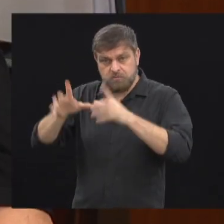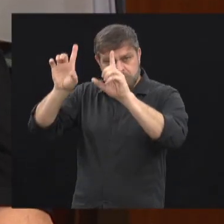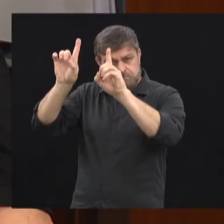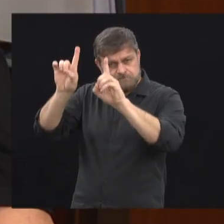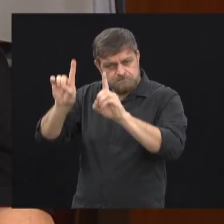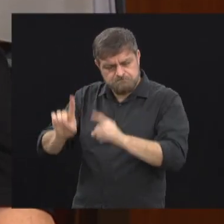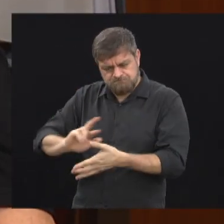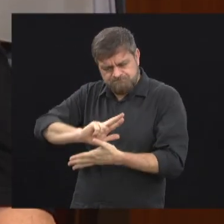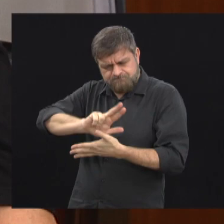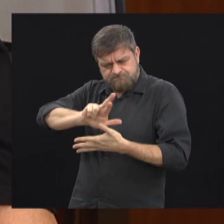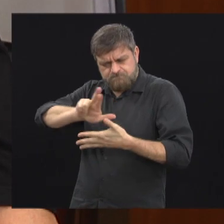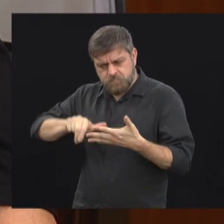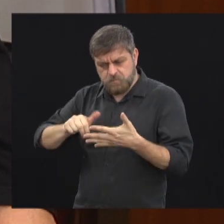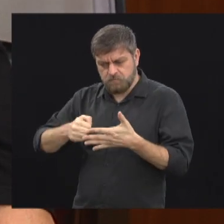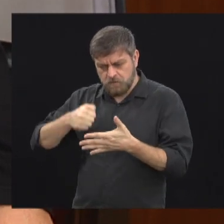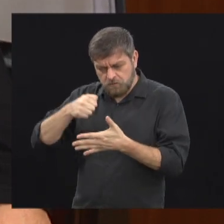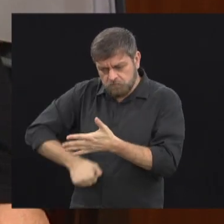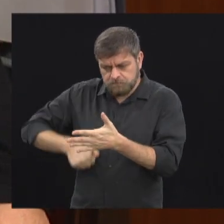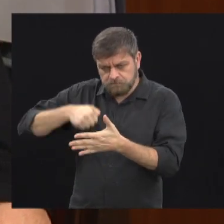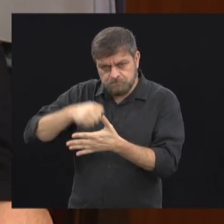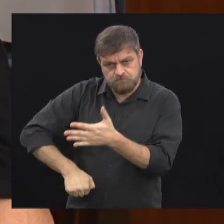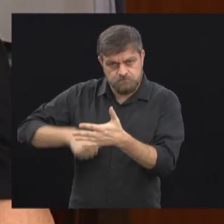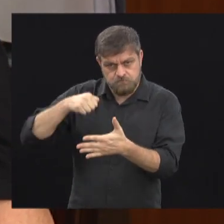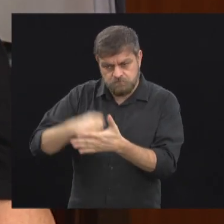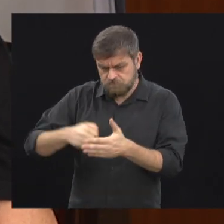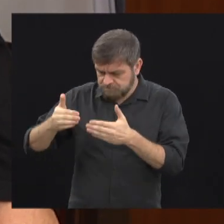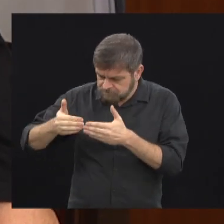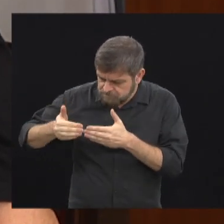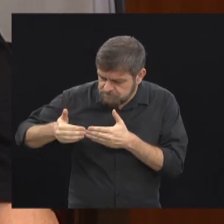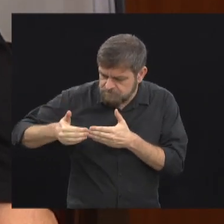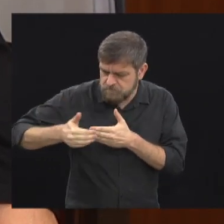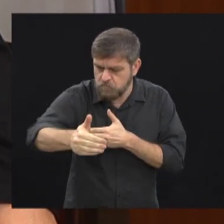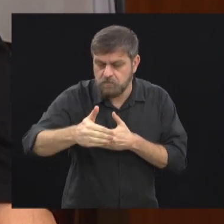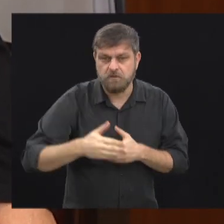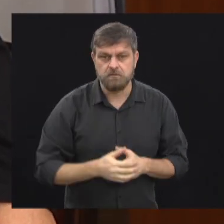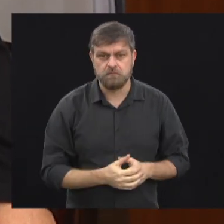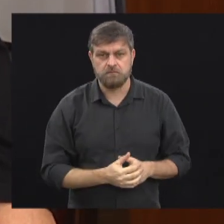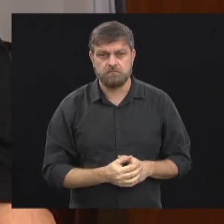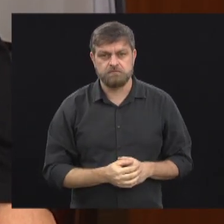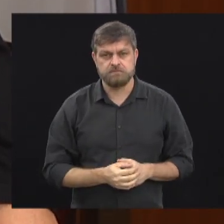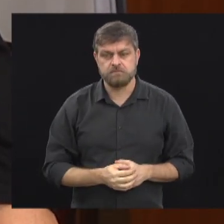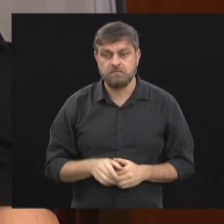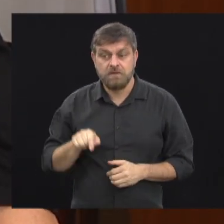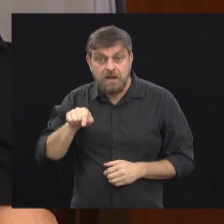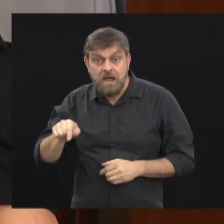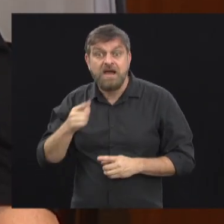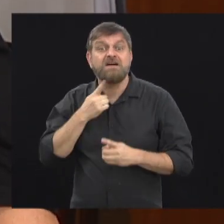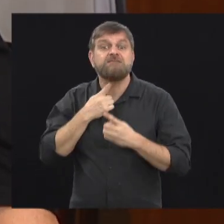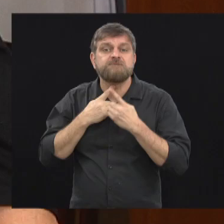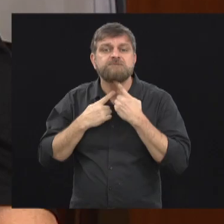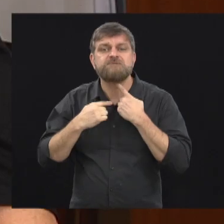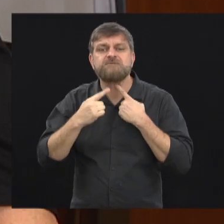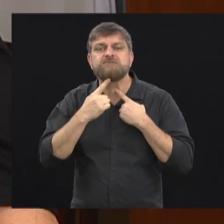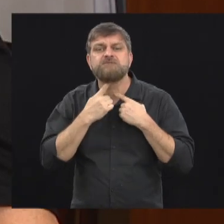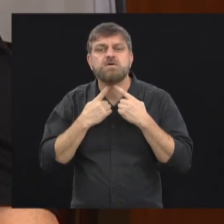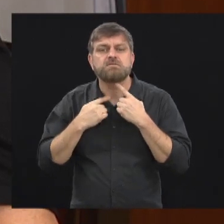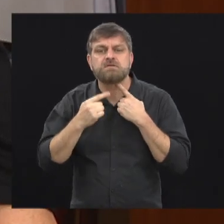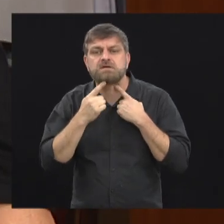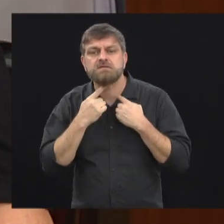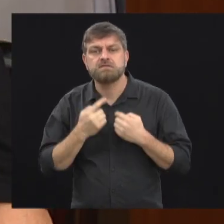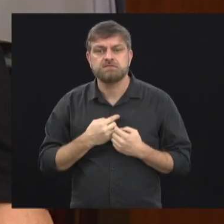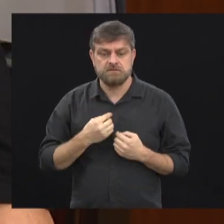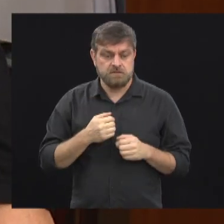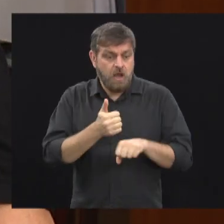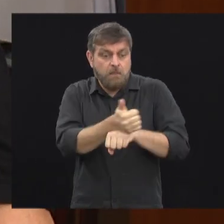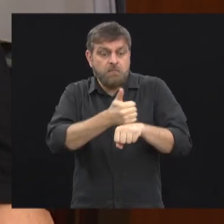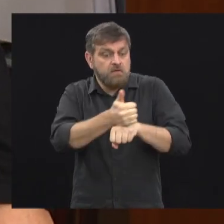deficiência iniciaram um processo quando elas tinham vontade de iniciar uma